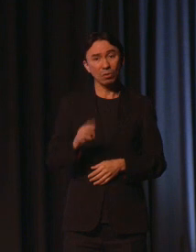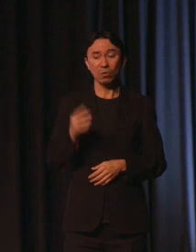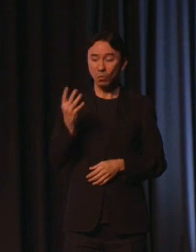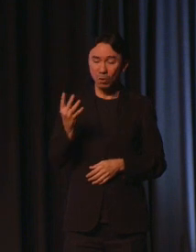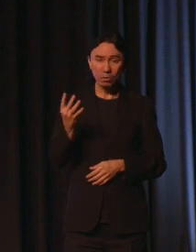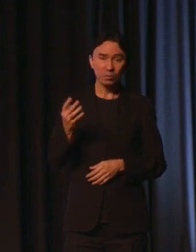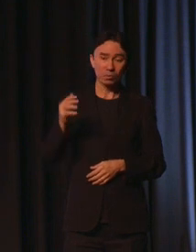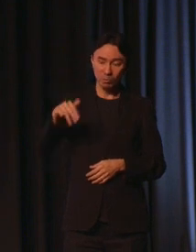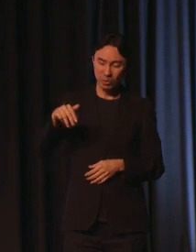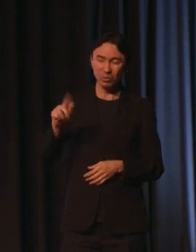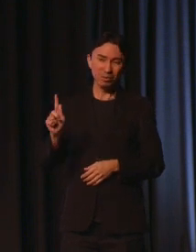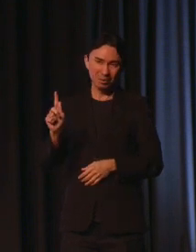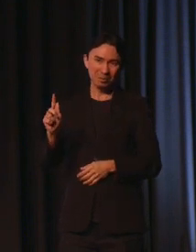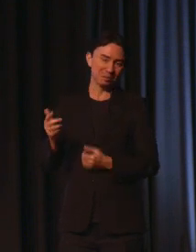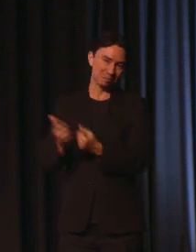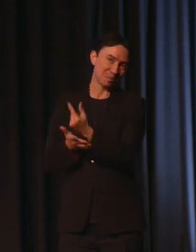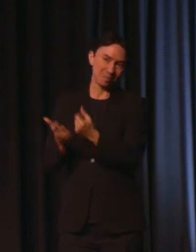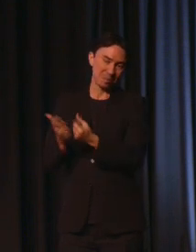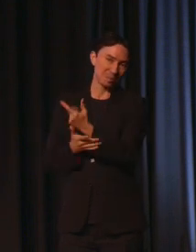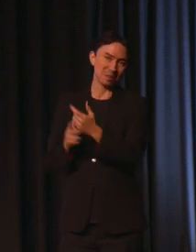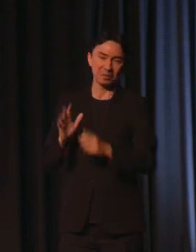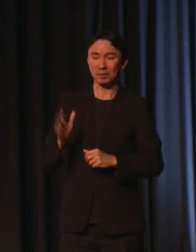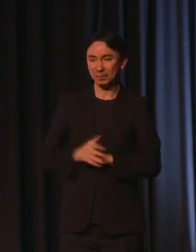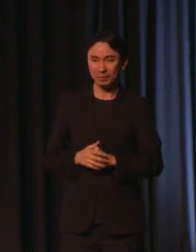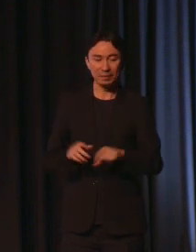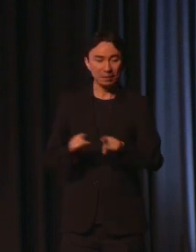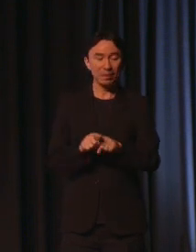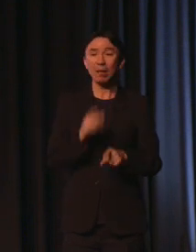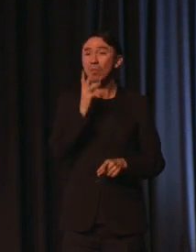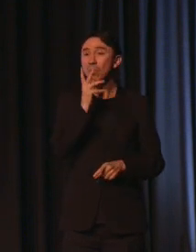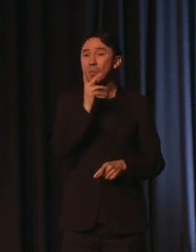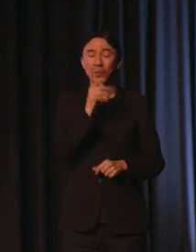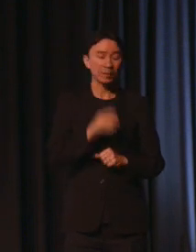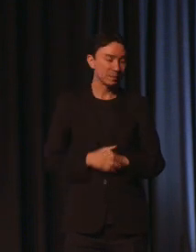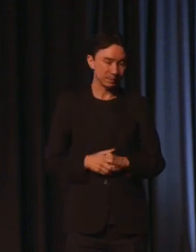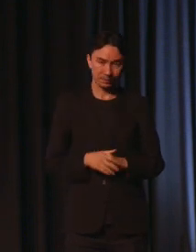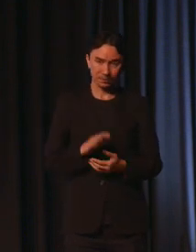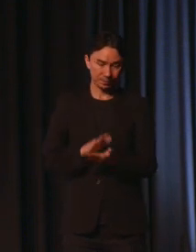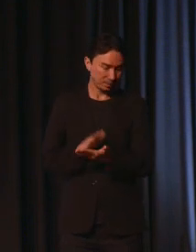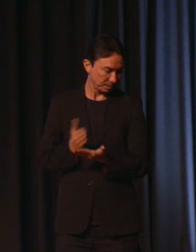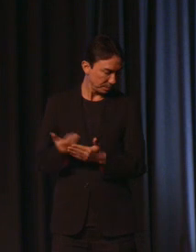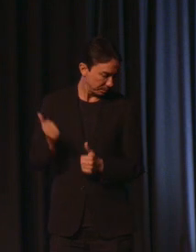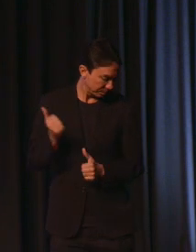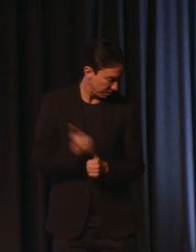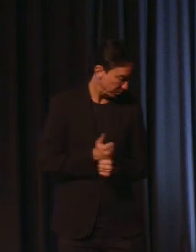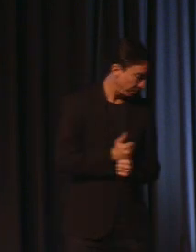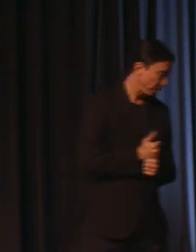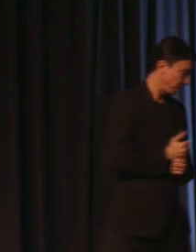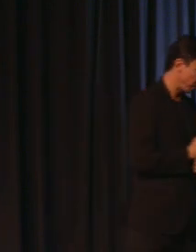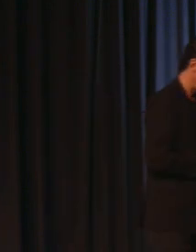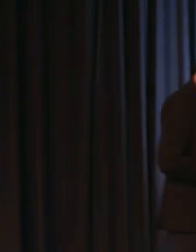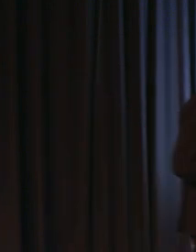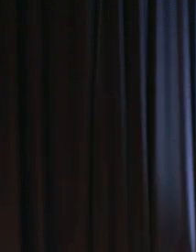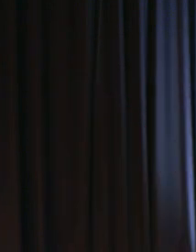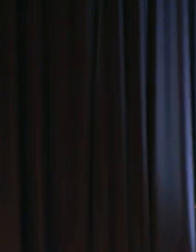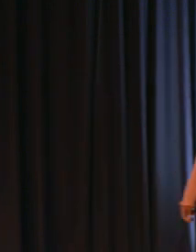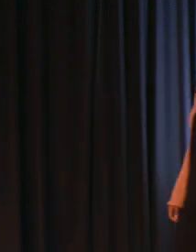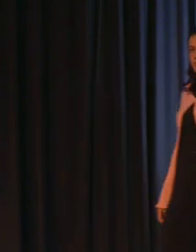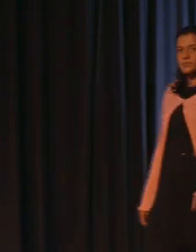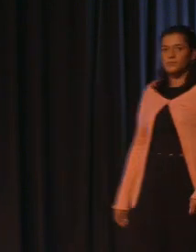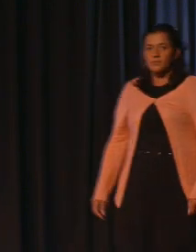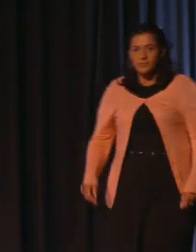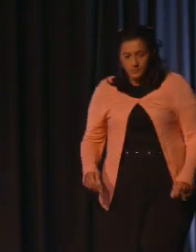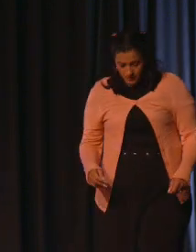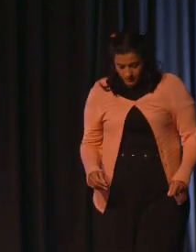microgramas. E atraso na entrega dos medicamentos, é um problema sério também. Então, depois que contratou, a gente confia que o fornecedor vai fazer aquela